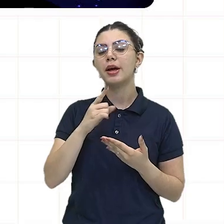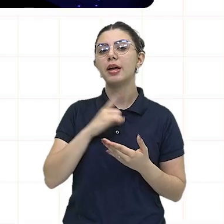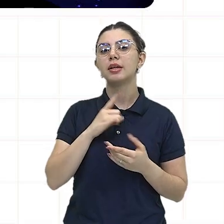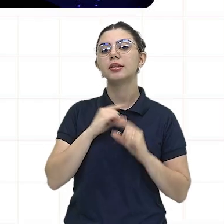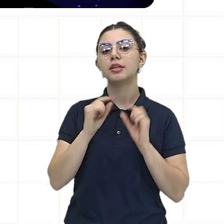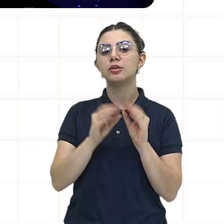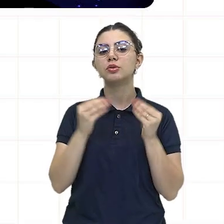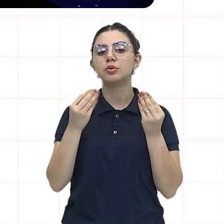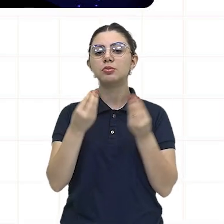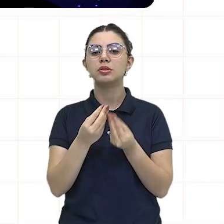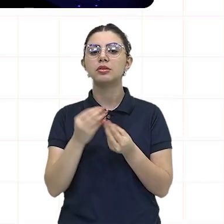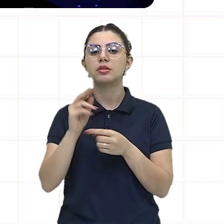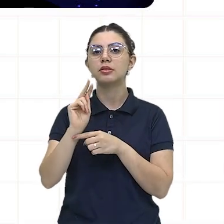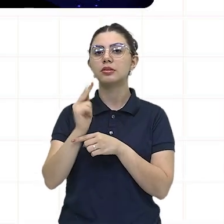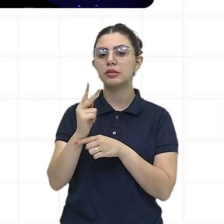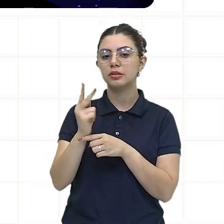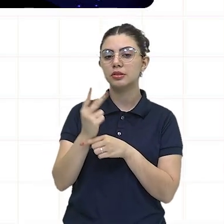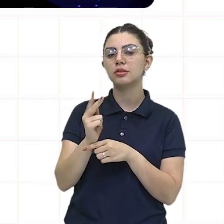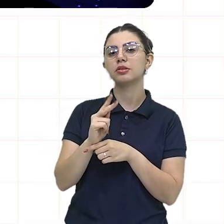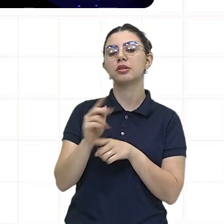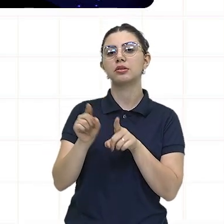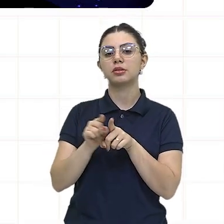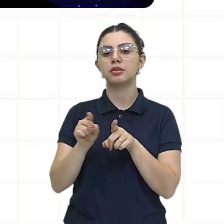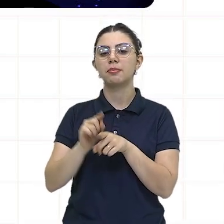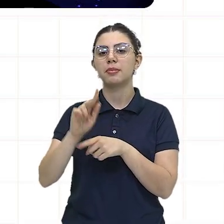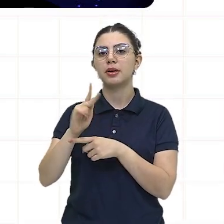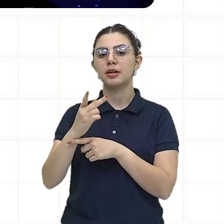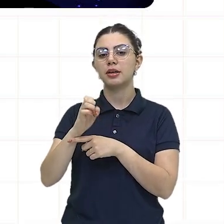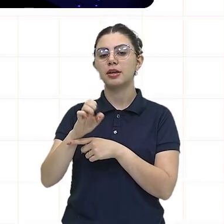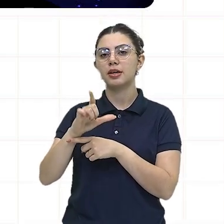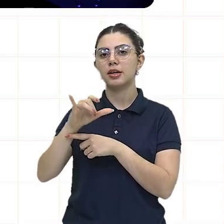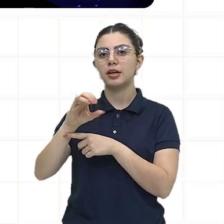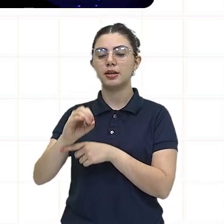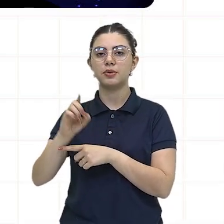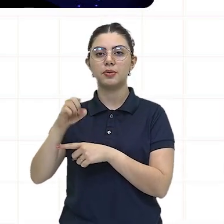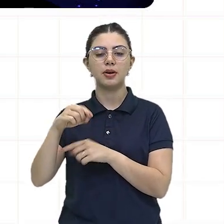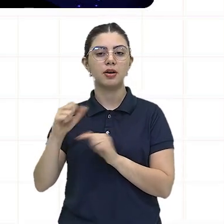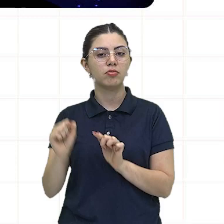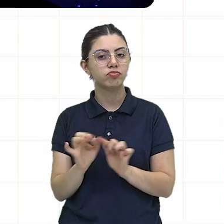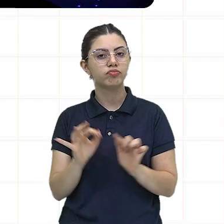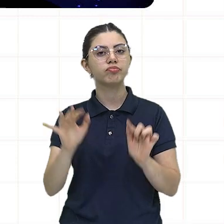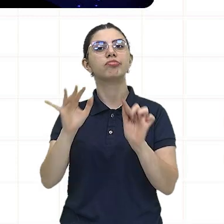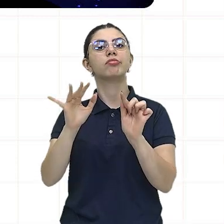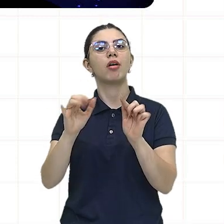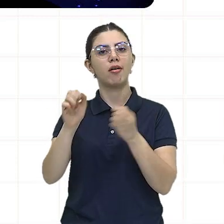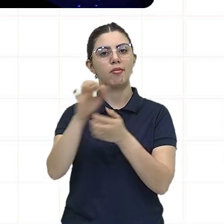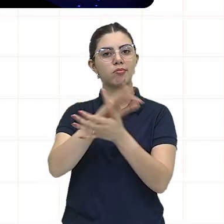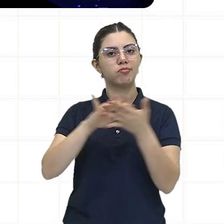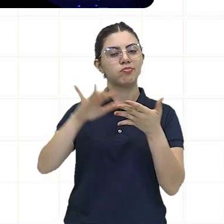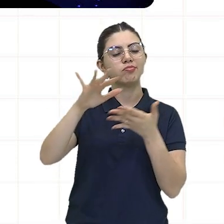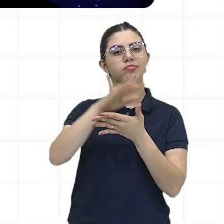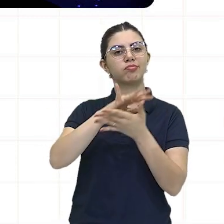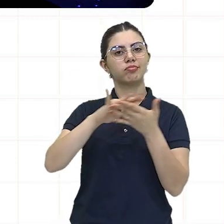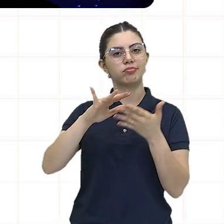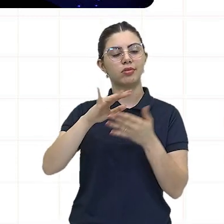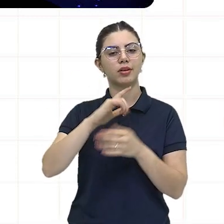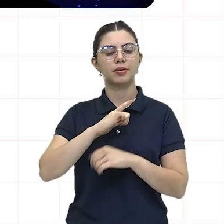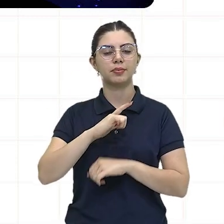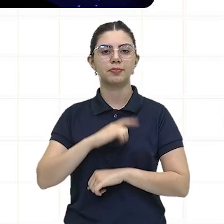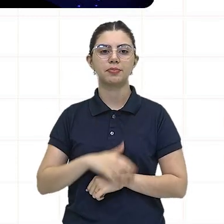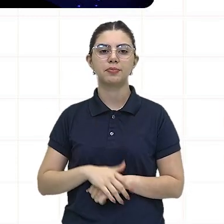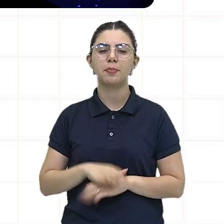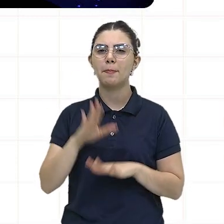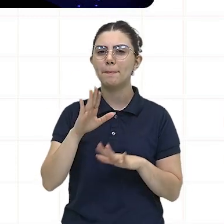majoritariamente por hidrogênio e hélio, que são os gases mais abundantes no universo. Gente, mas